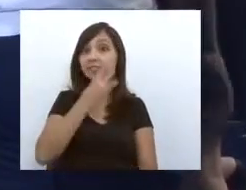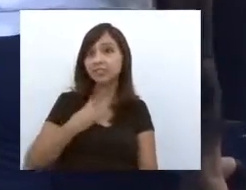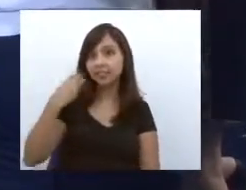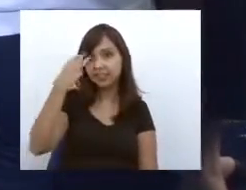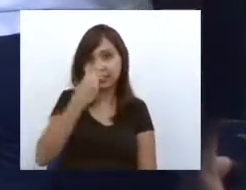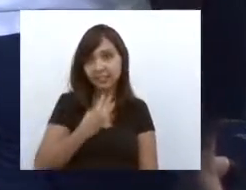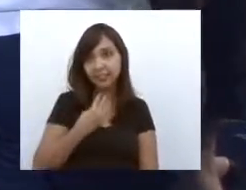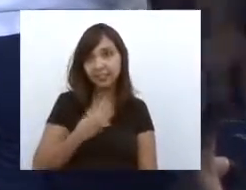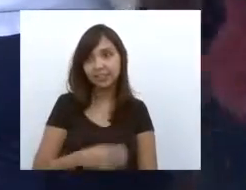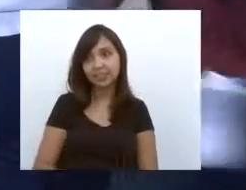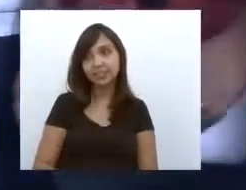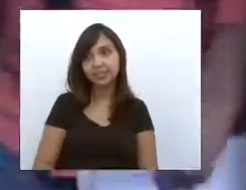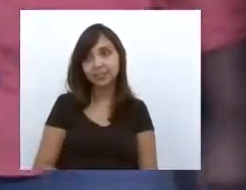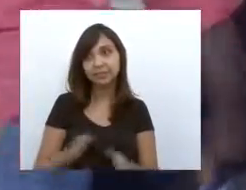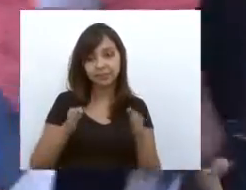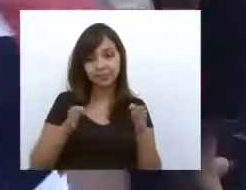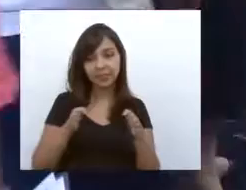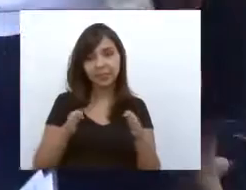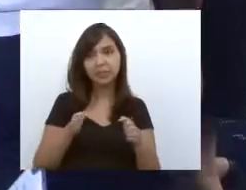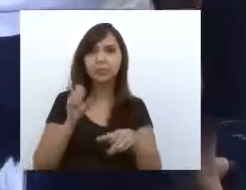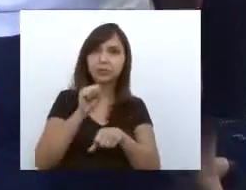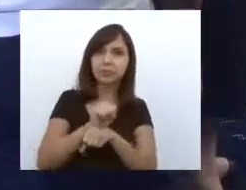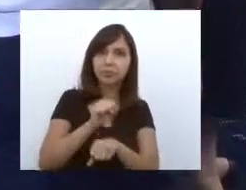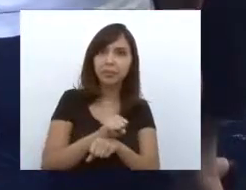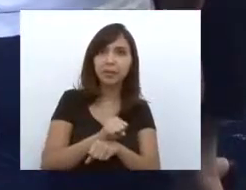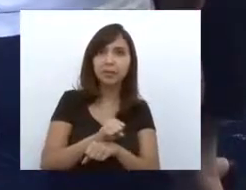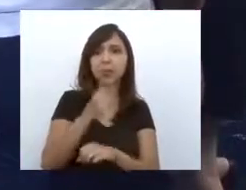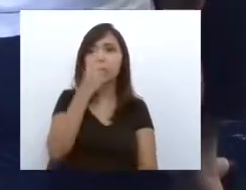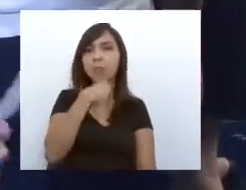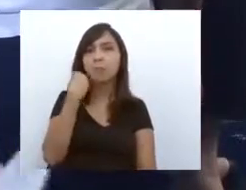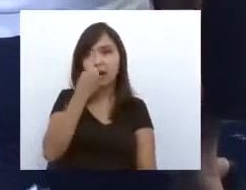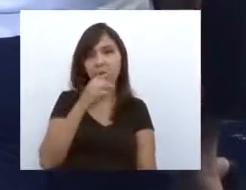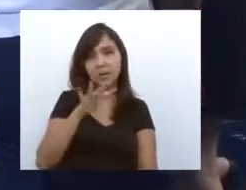3 horas, por um período, ficou suspensa por um período de